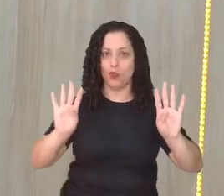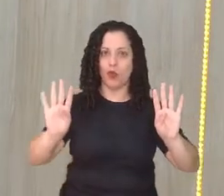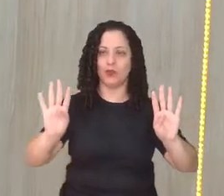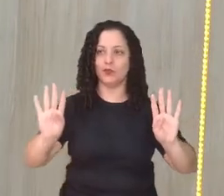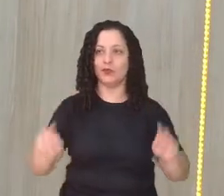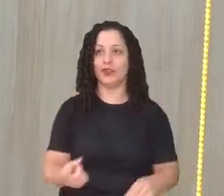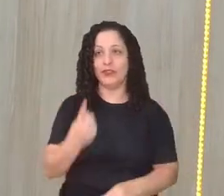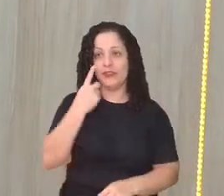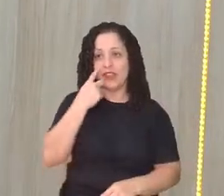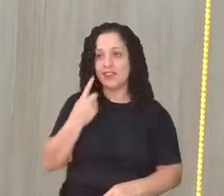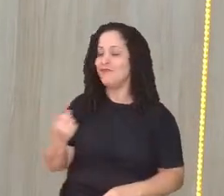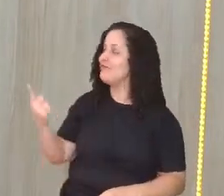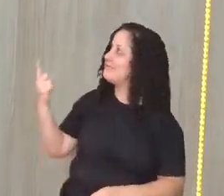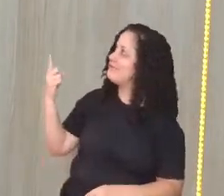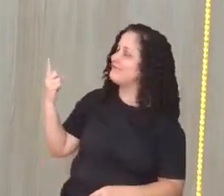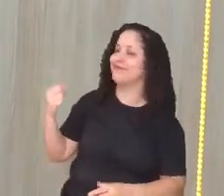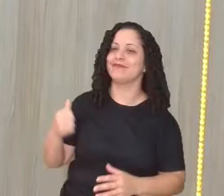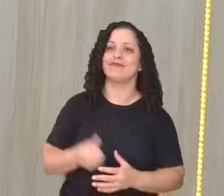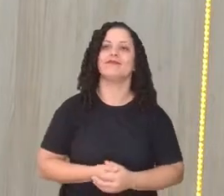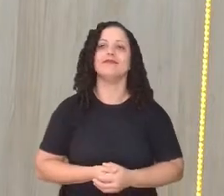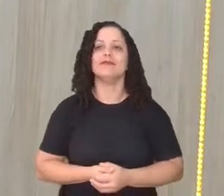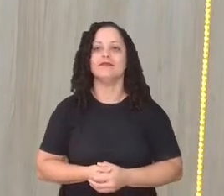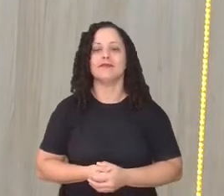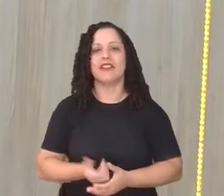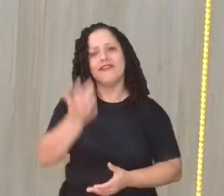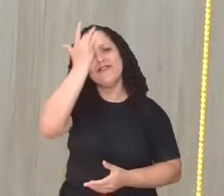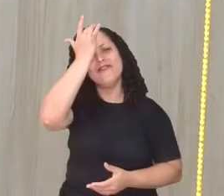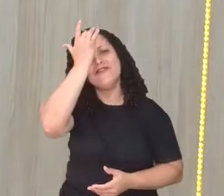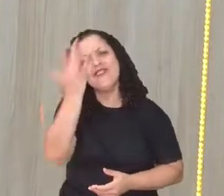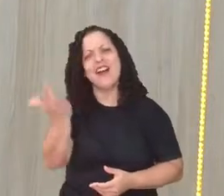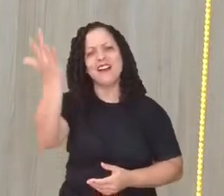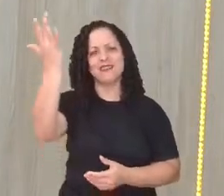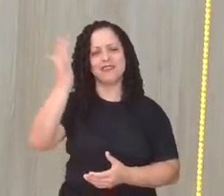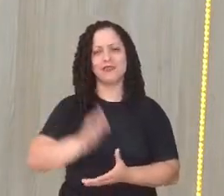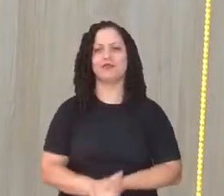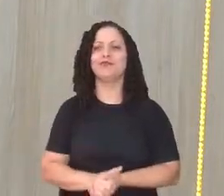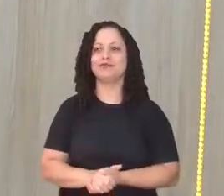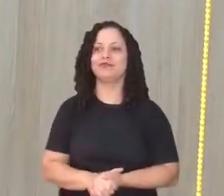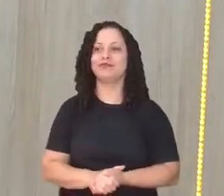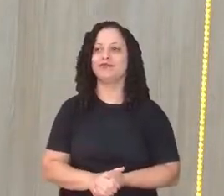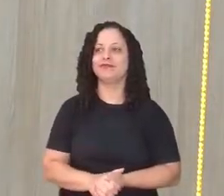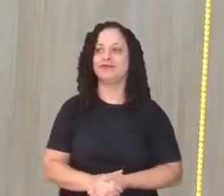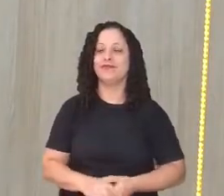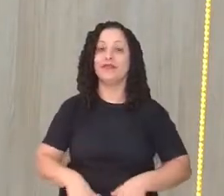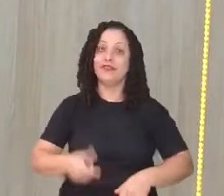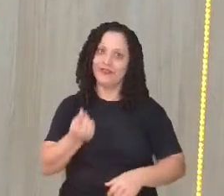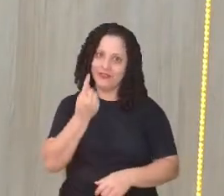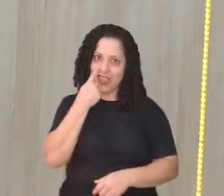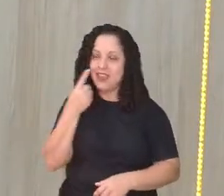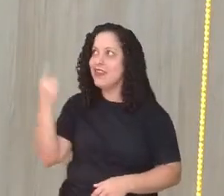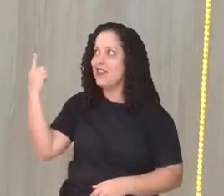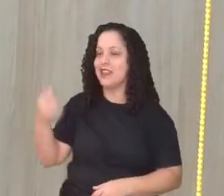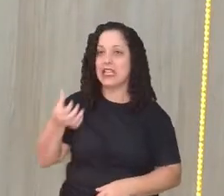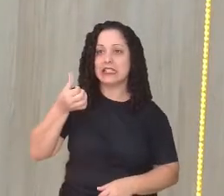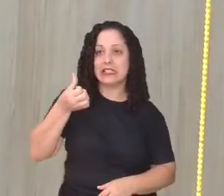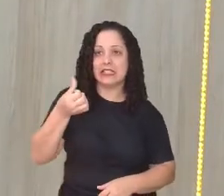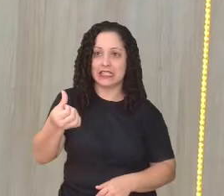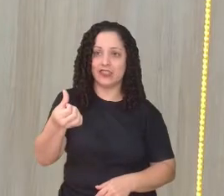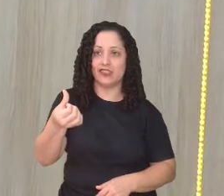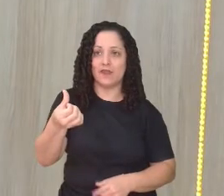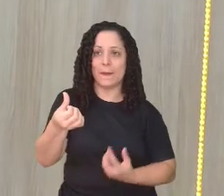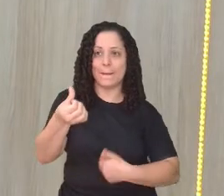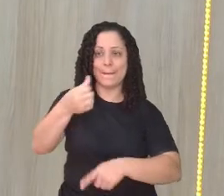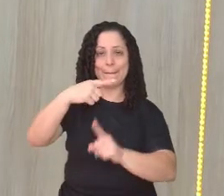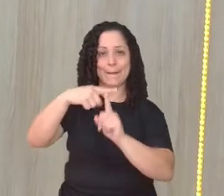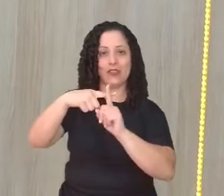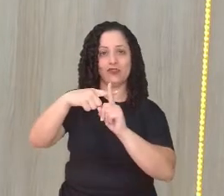Ó que fácil. Vou deixar aqui e vou trazer, ó, 6 mais